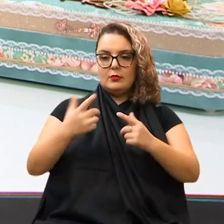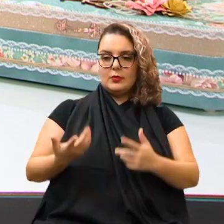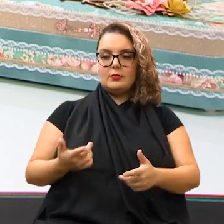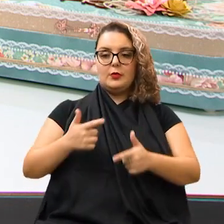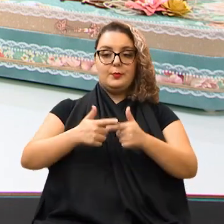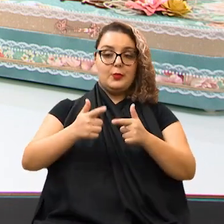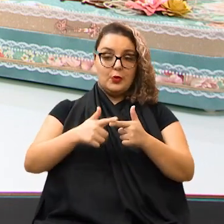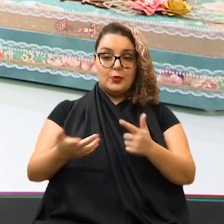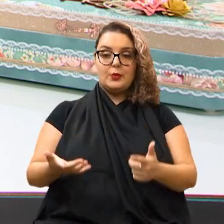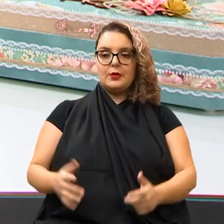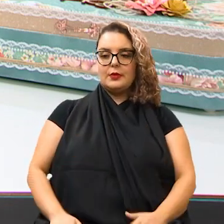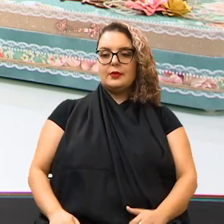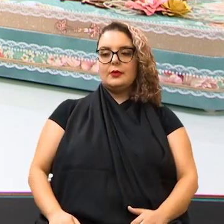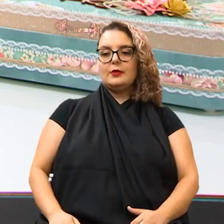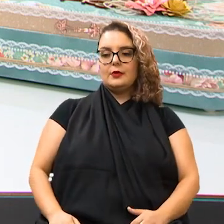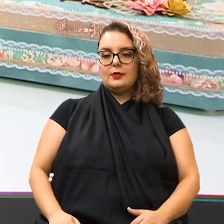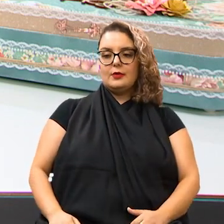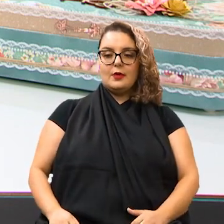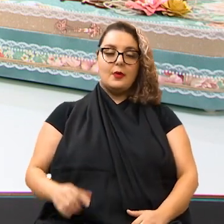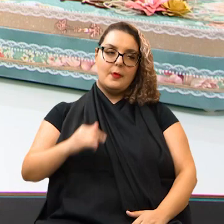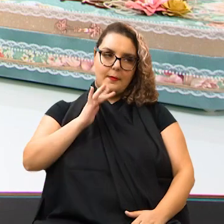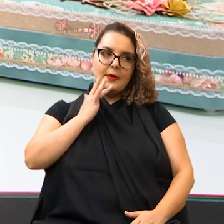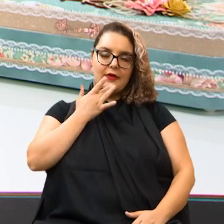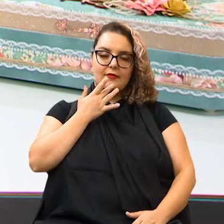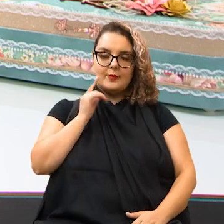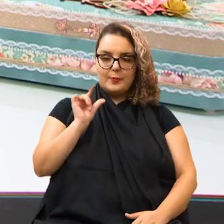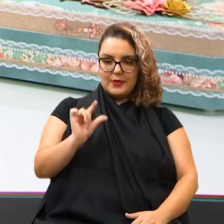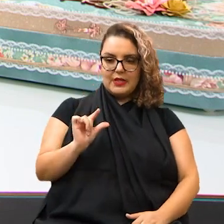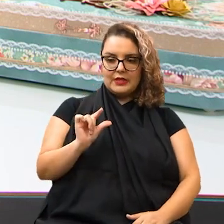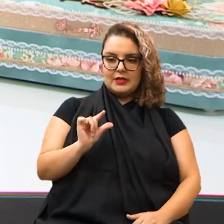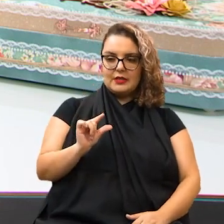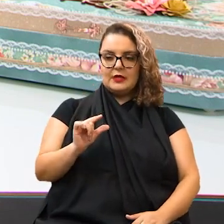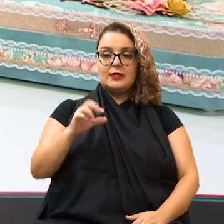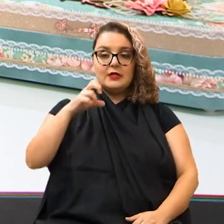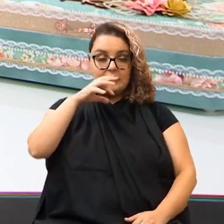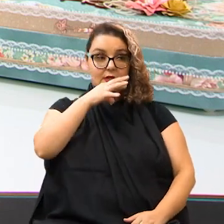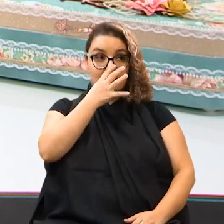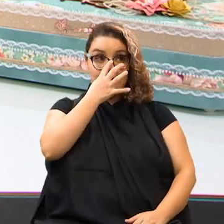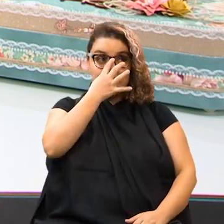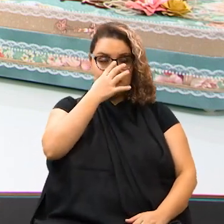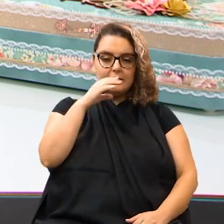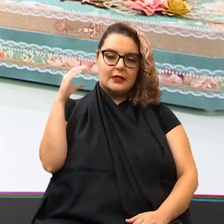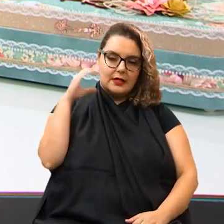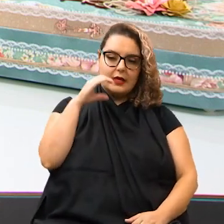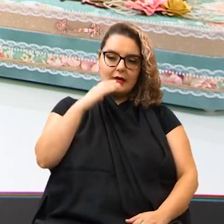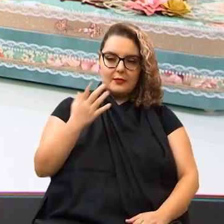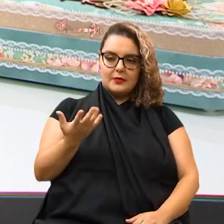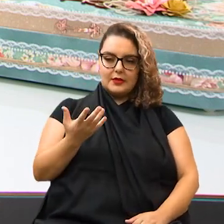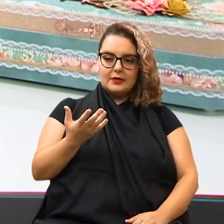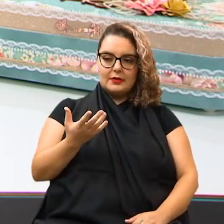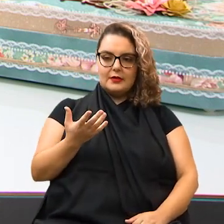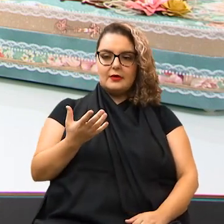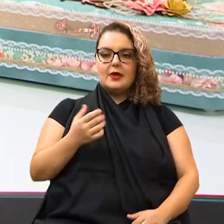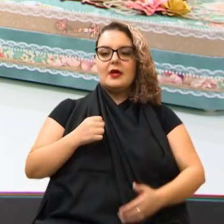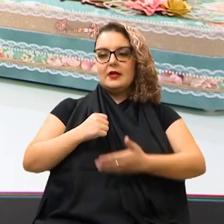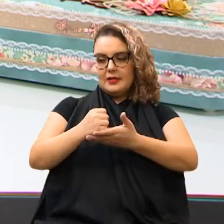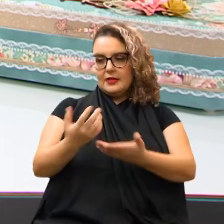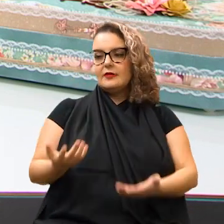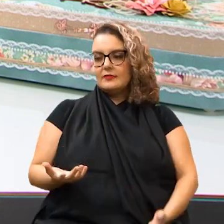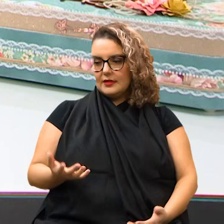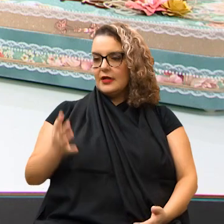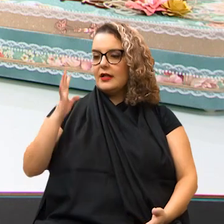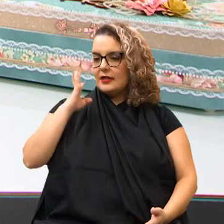um pouquinho mais de lesões, então eu prefiro o pequenininho, ele é bem quente, mas ele é prático, e até pra gente